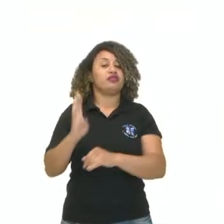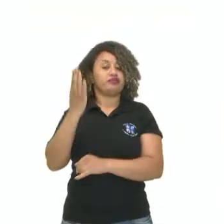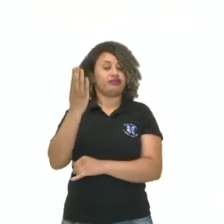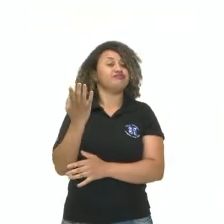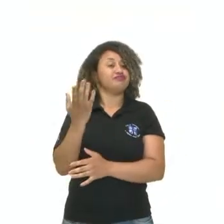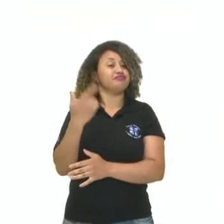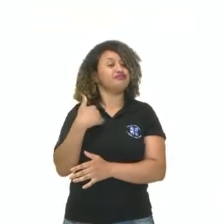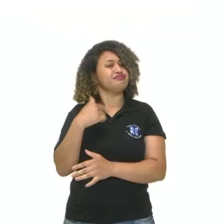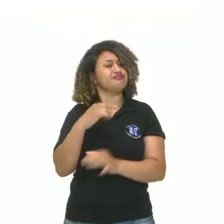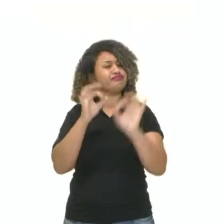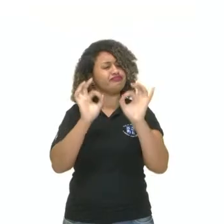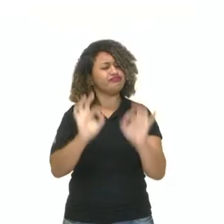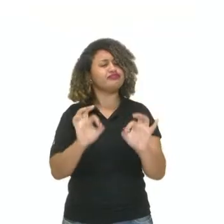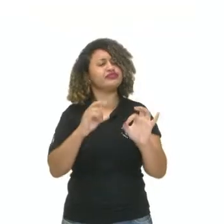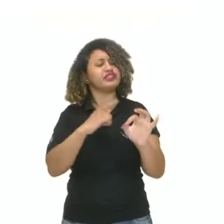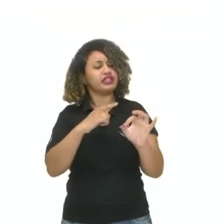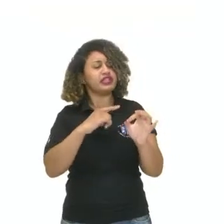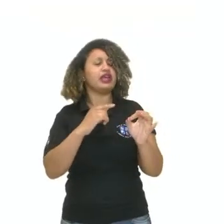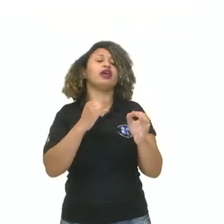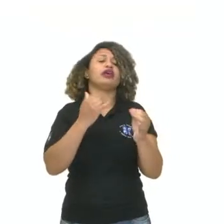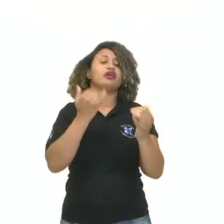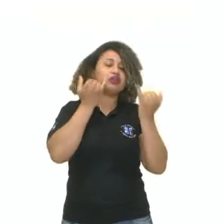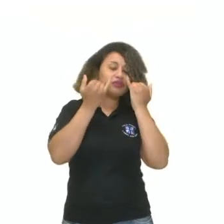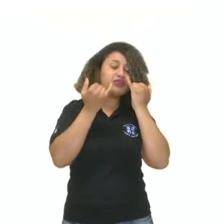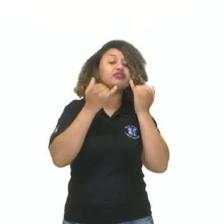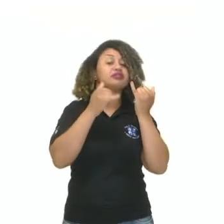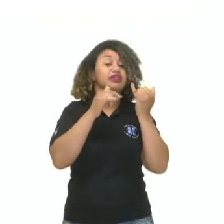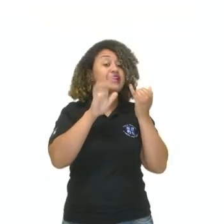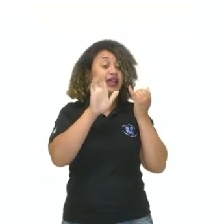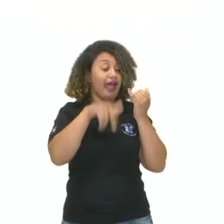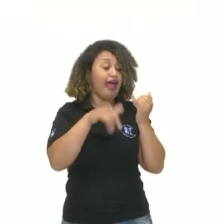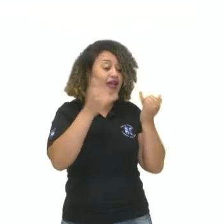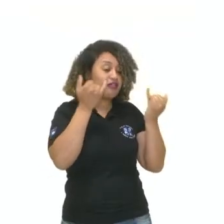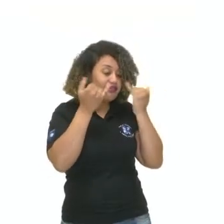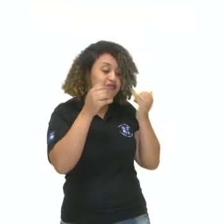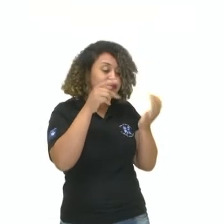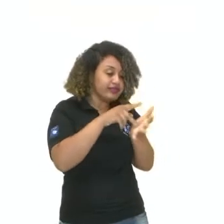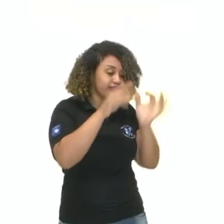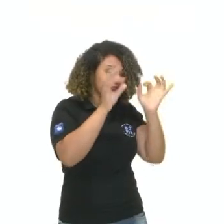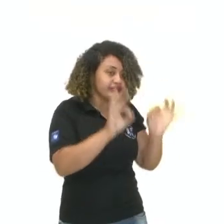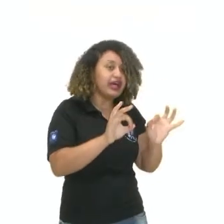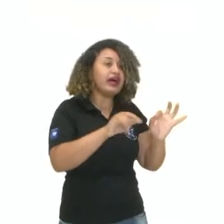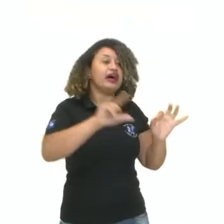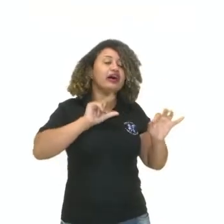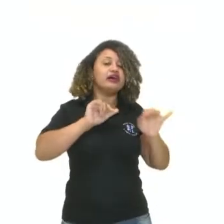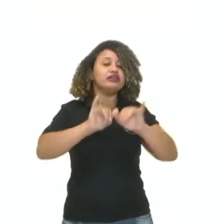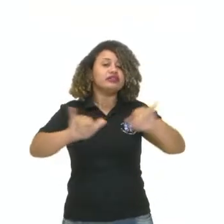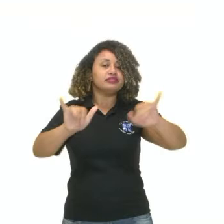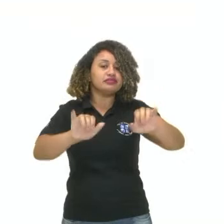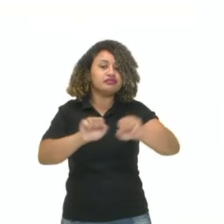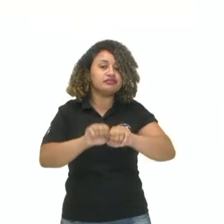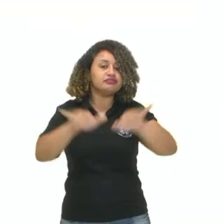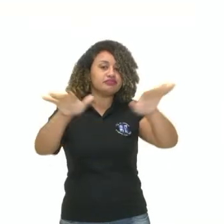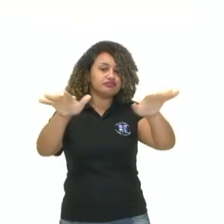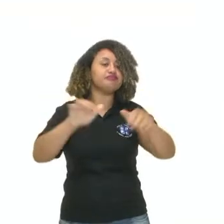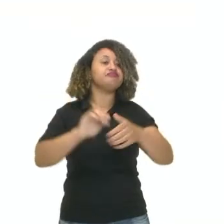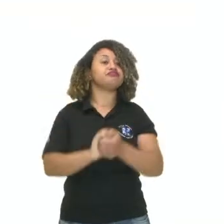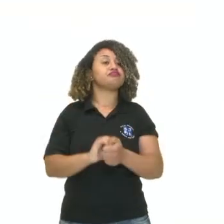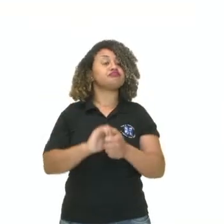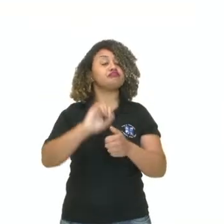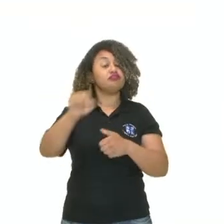certeza de que é uma informação verdadeira antes de compartilhá-la. A seguir, um